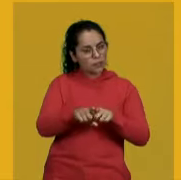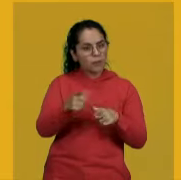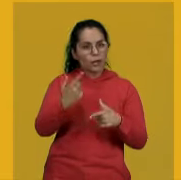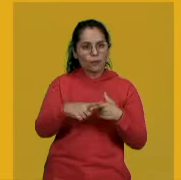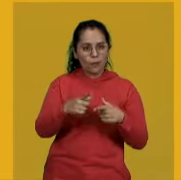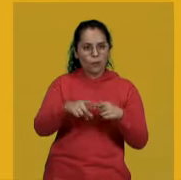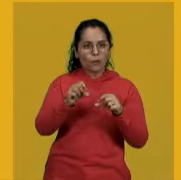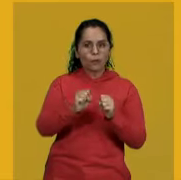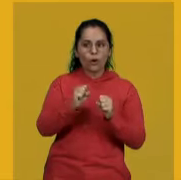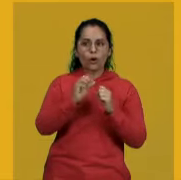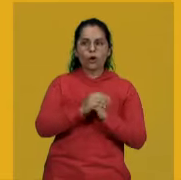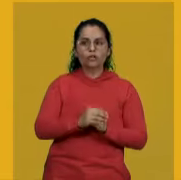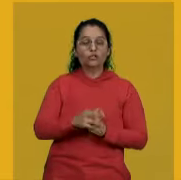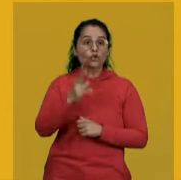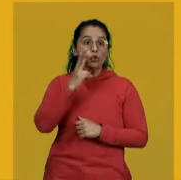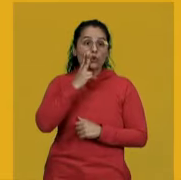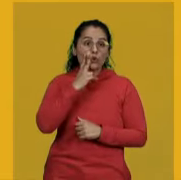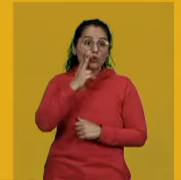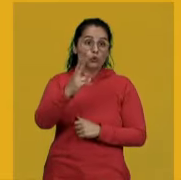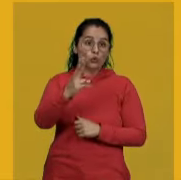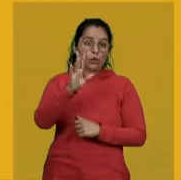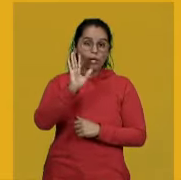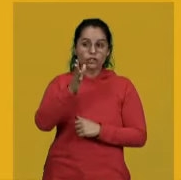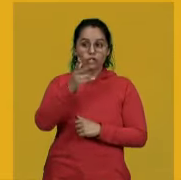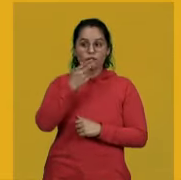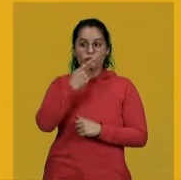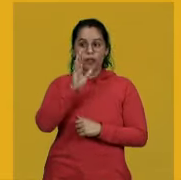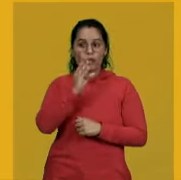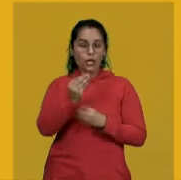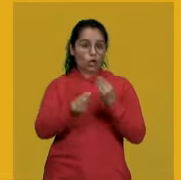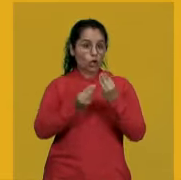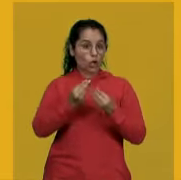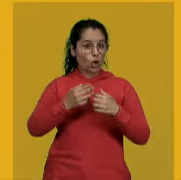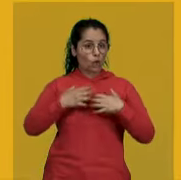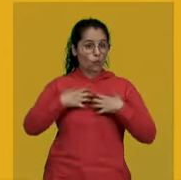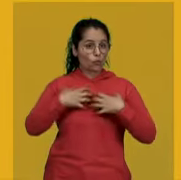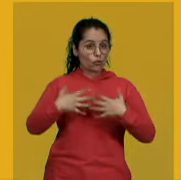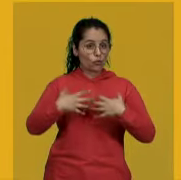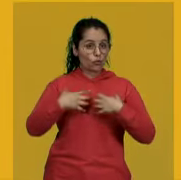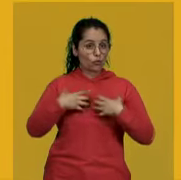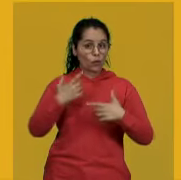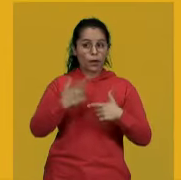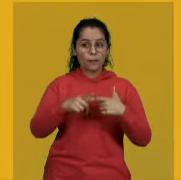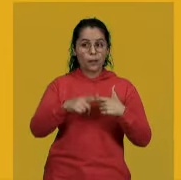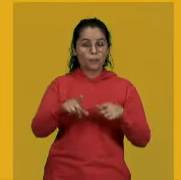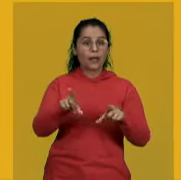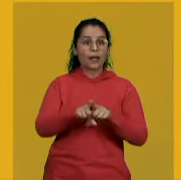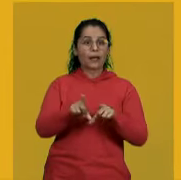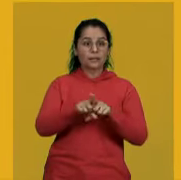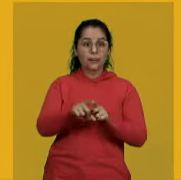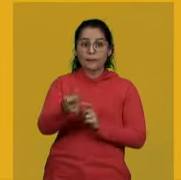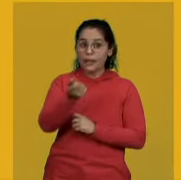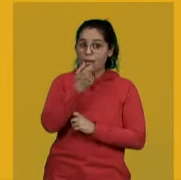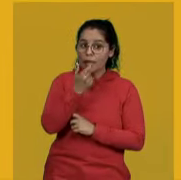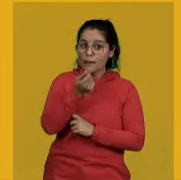problemas, né? O cigarro, eu já falei do pulmão, sistema respiratório, e